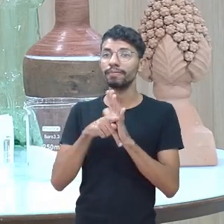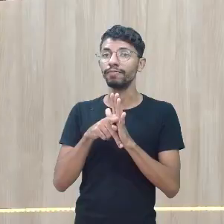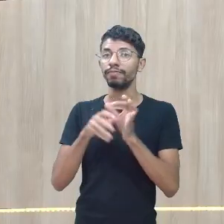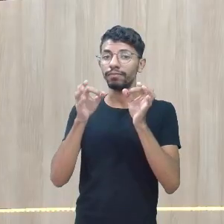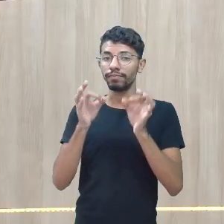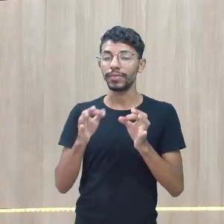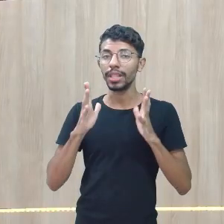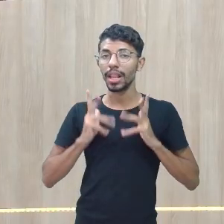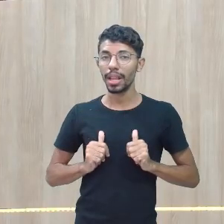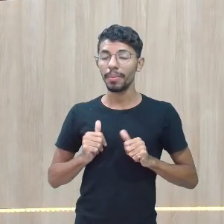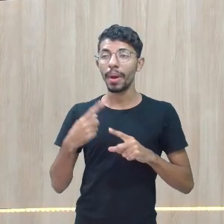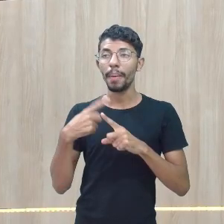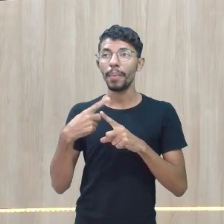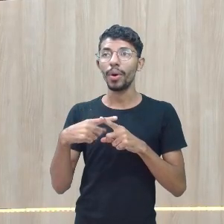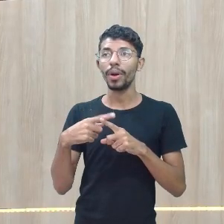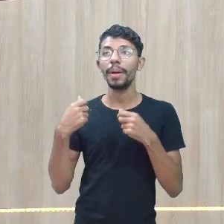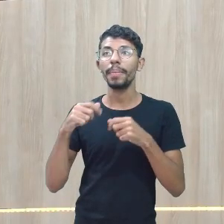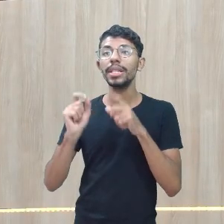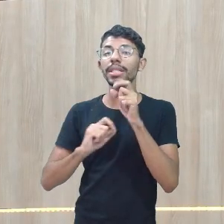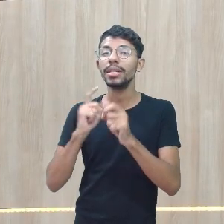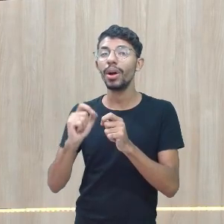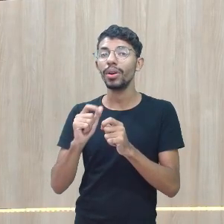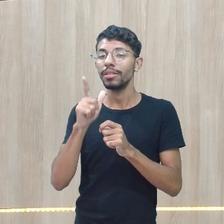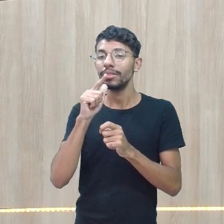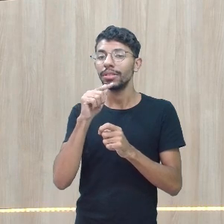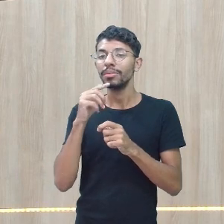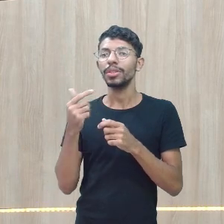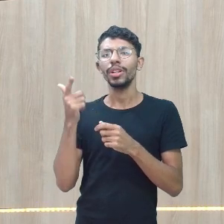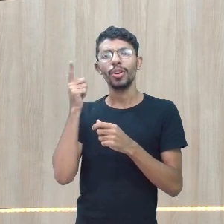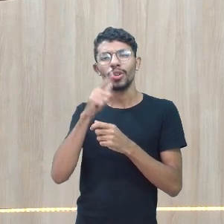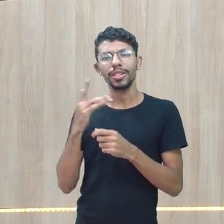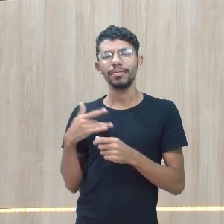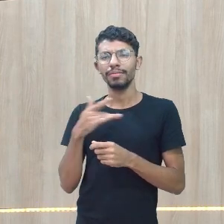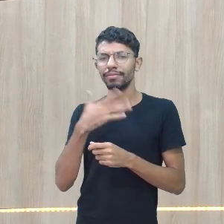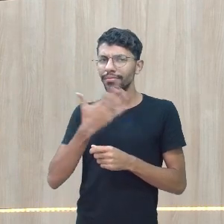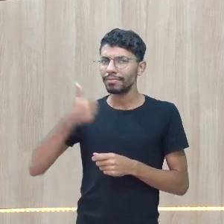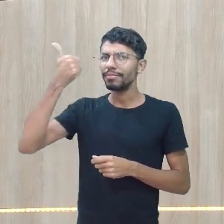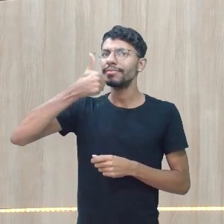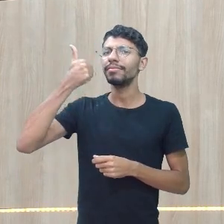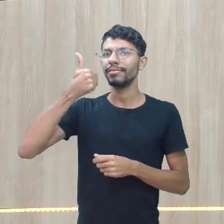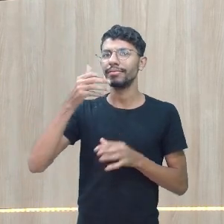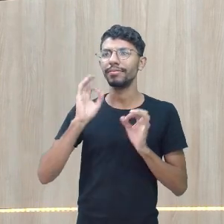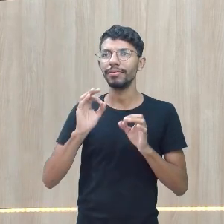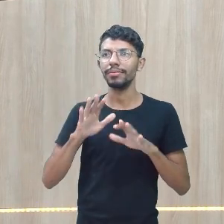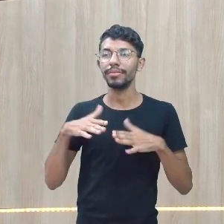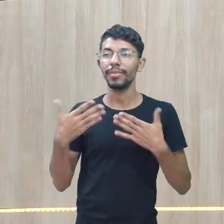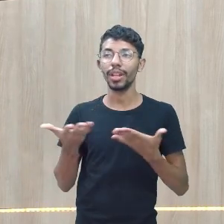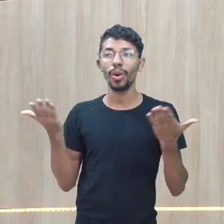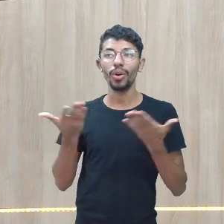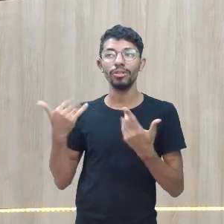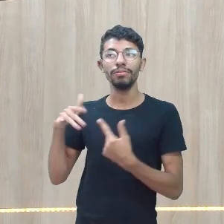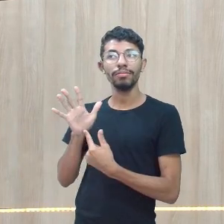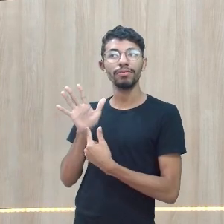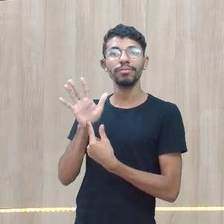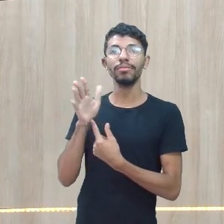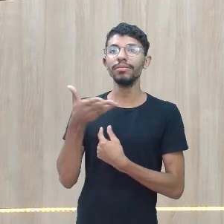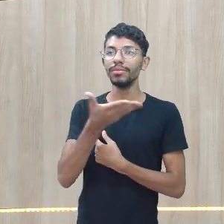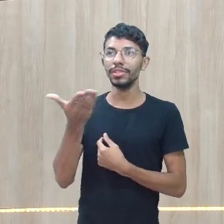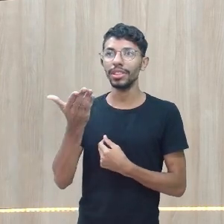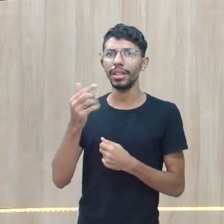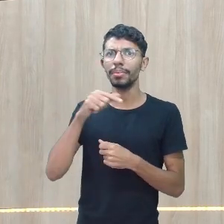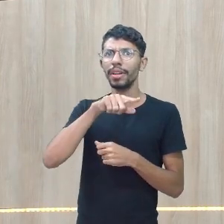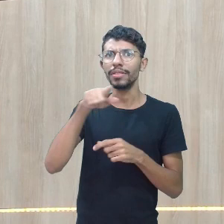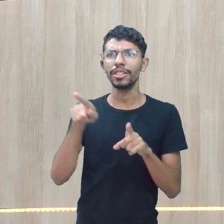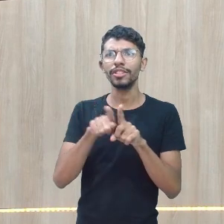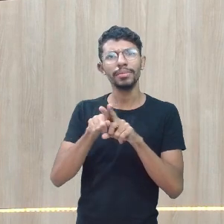que venha devolver a saúde para quem não perdeu por algum motivo. Então, eu trouxe hoje para vocês também